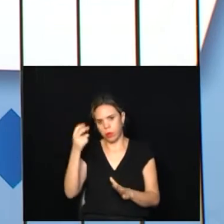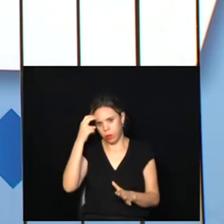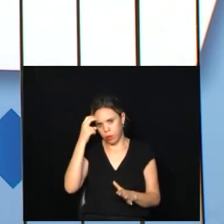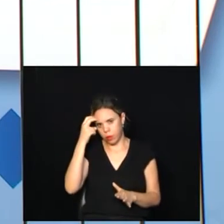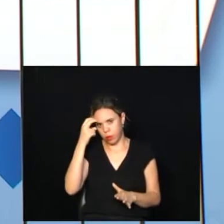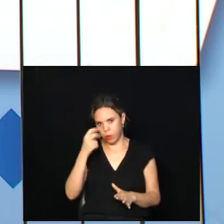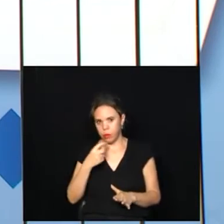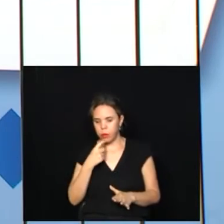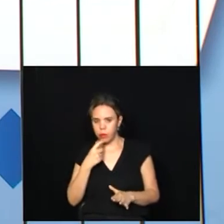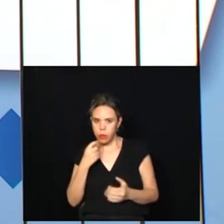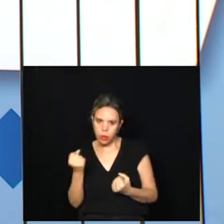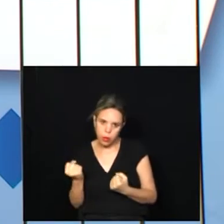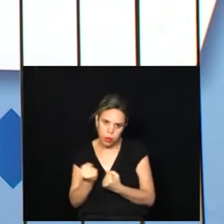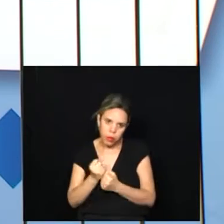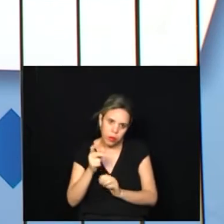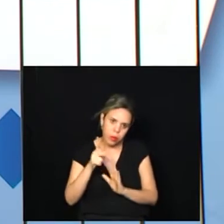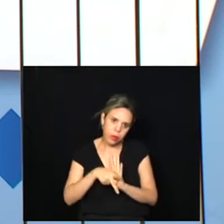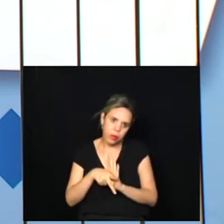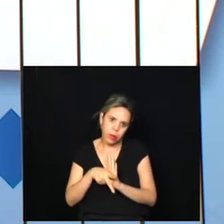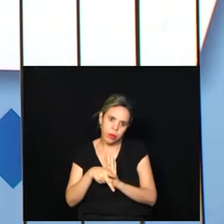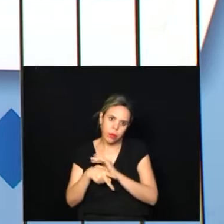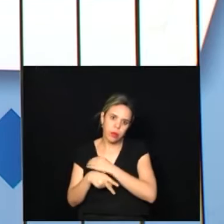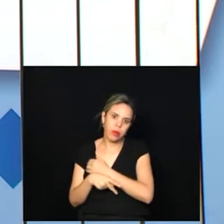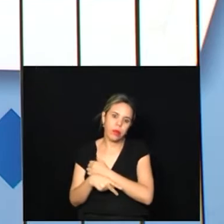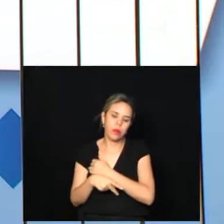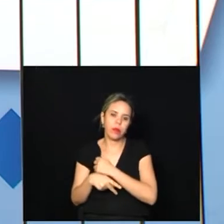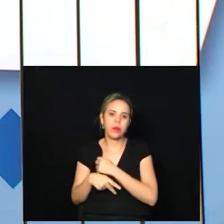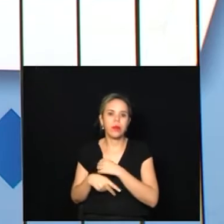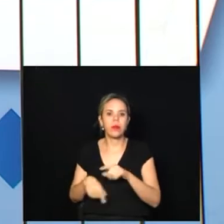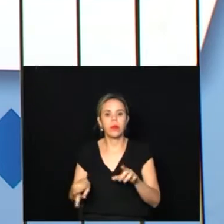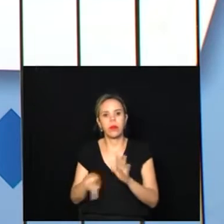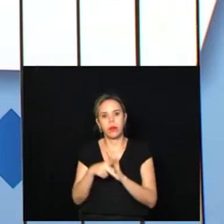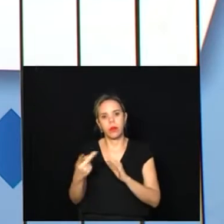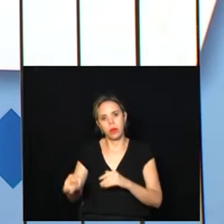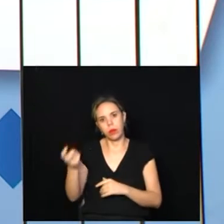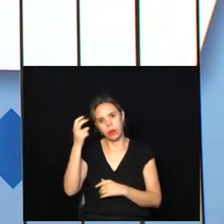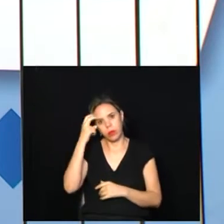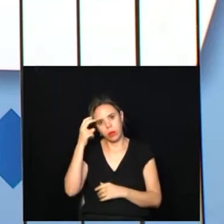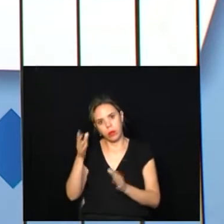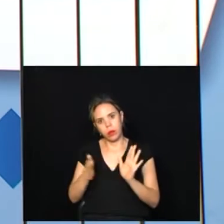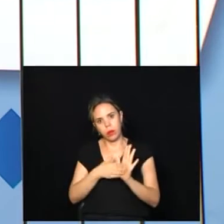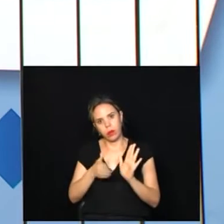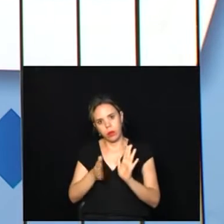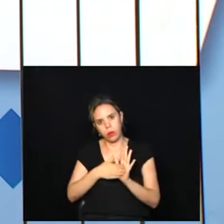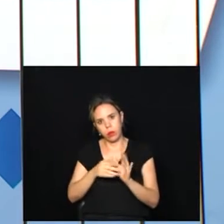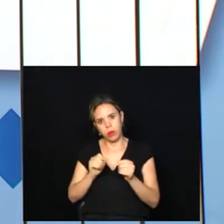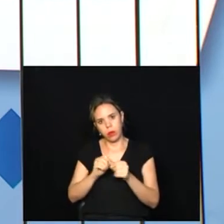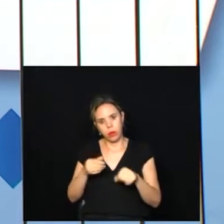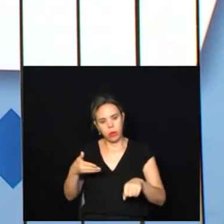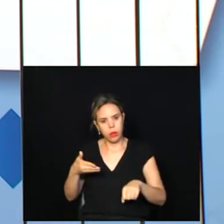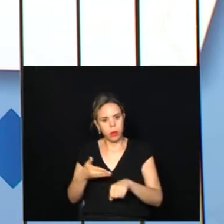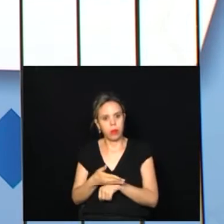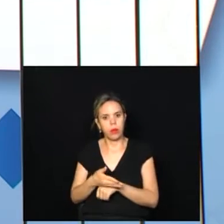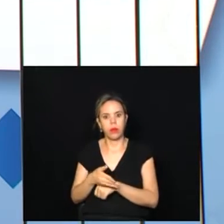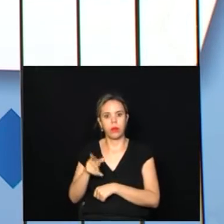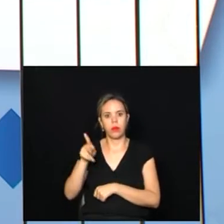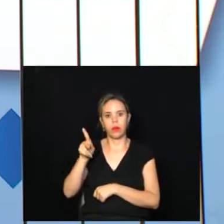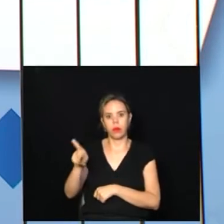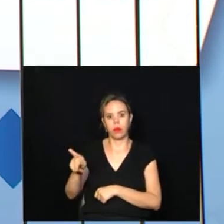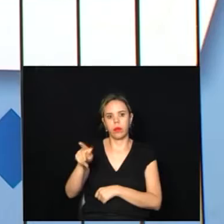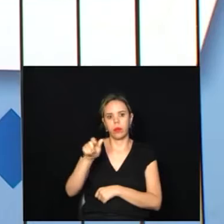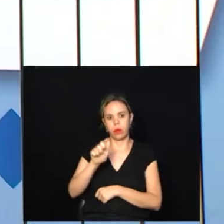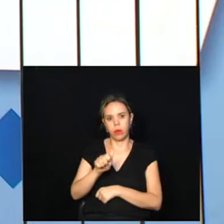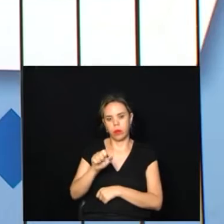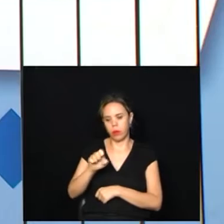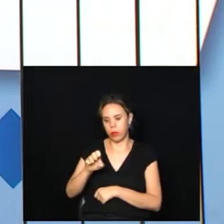culturais e apoiar projetos estritamente culturais. A proposta faz parte do PAIS, que é o Programa de